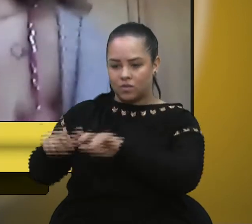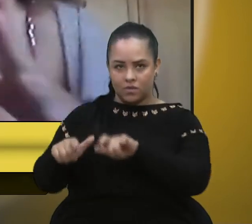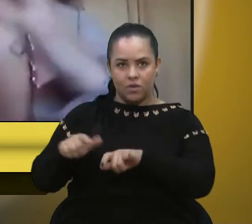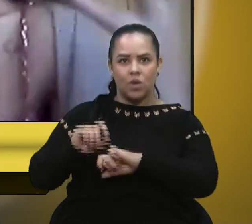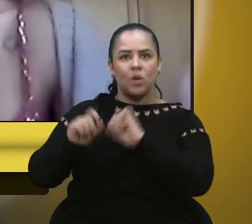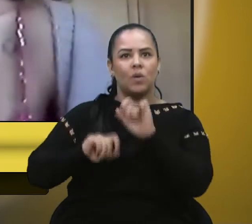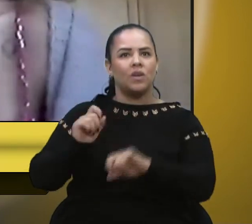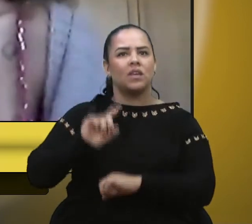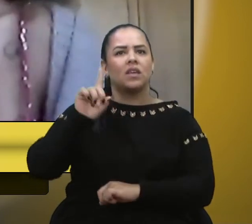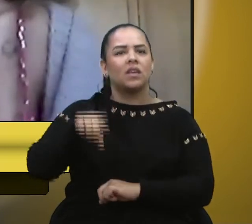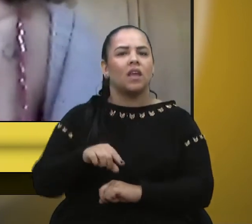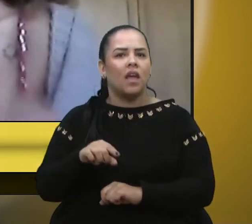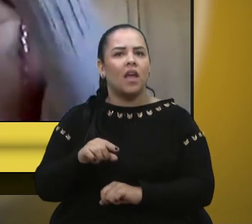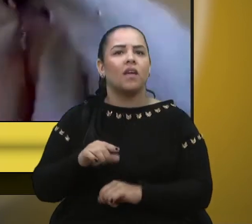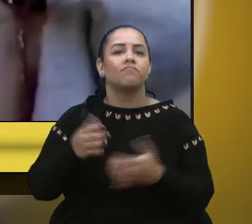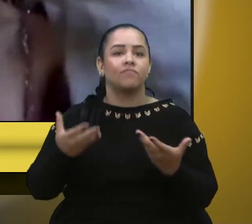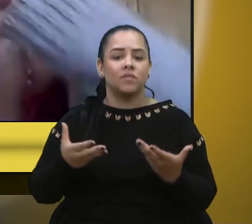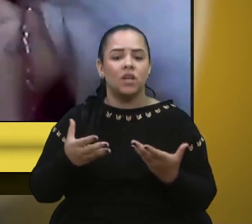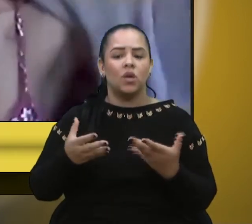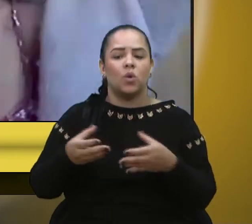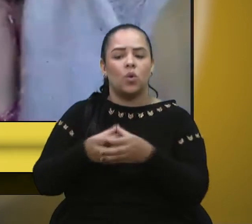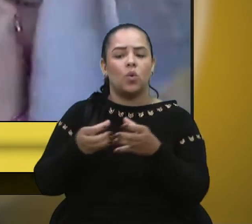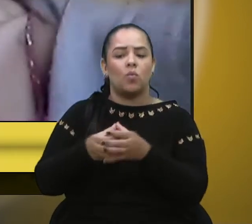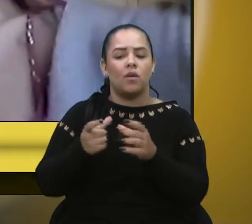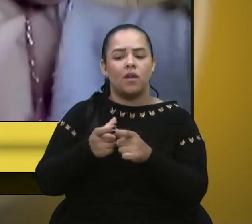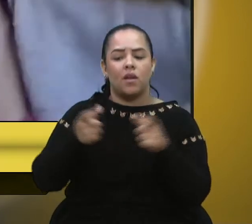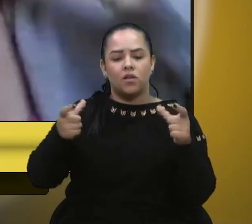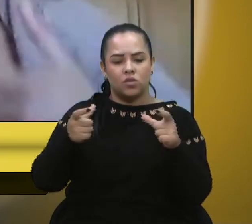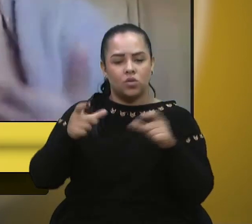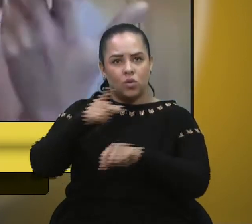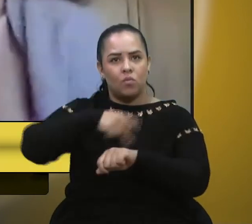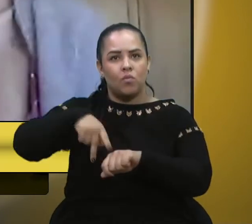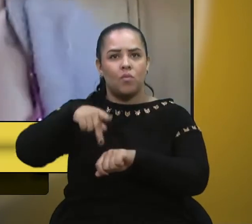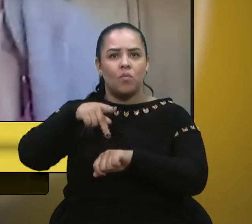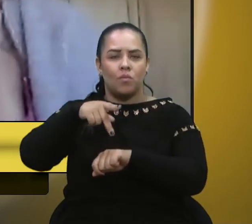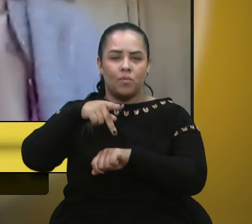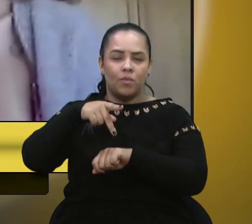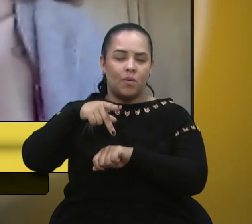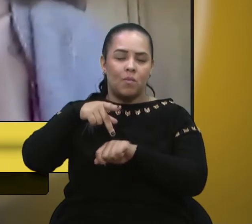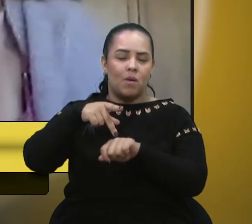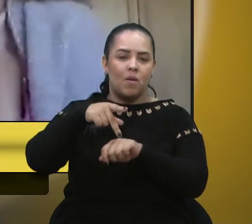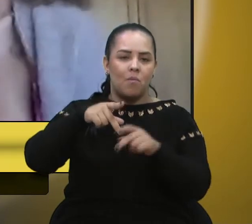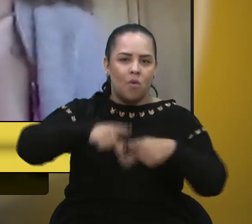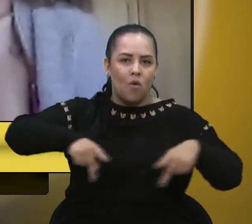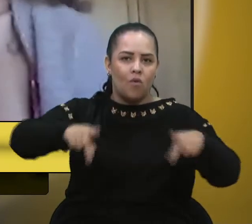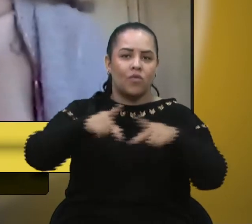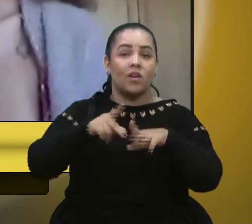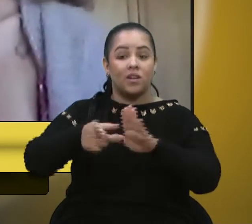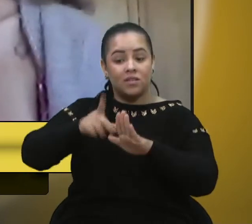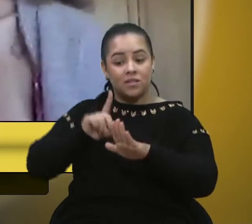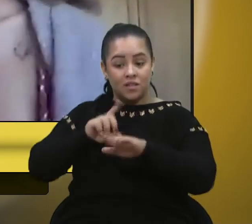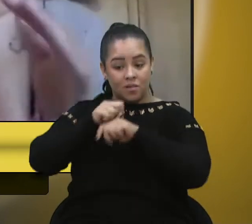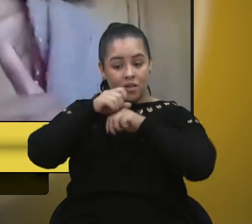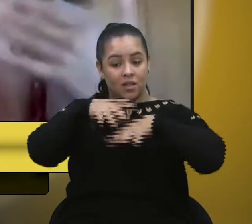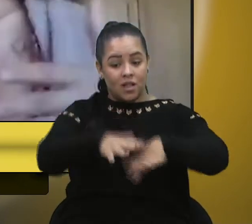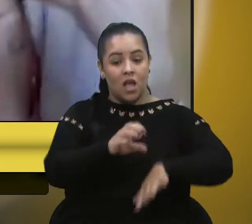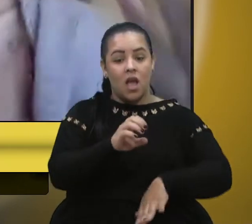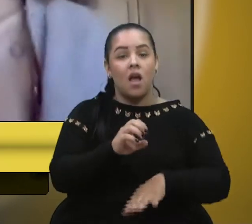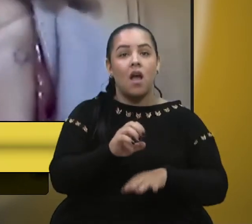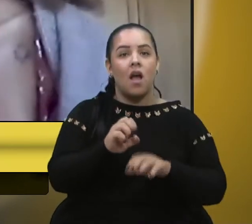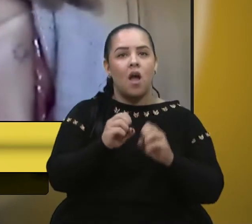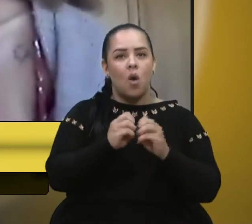essa grande parcela da população, né? Antes mesmo da pandemia, a ONU já vinha indicando que o Brasil poderia